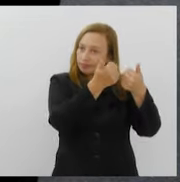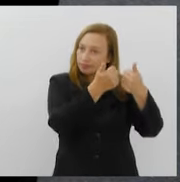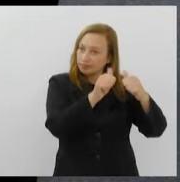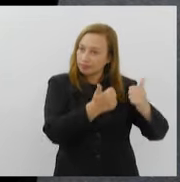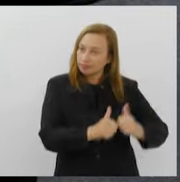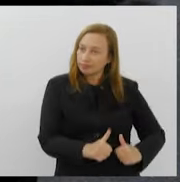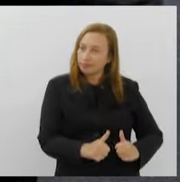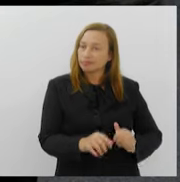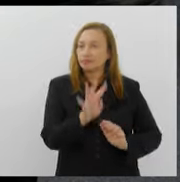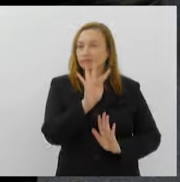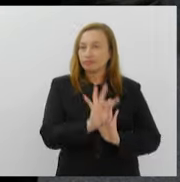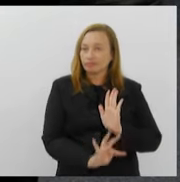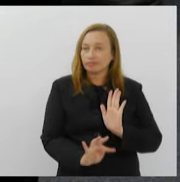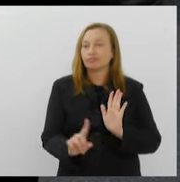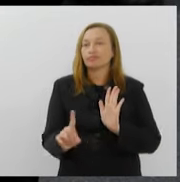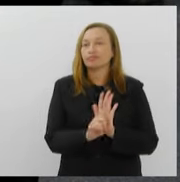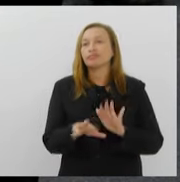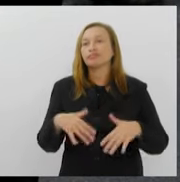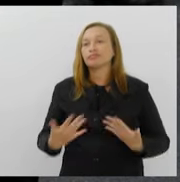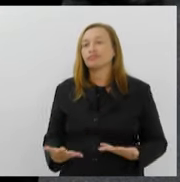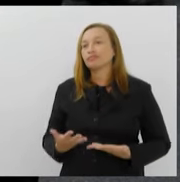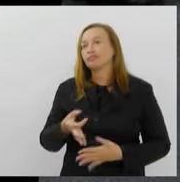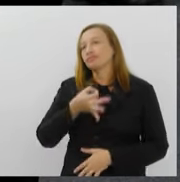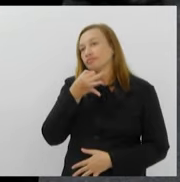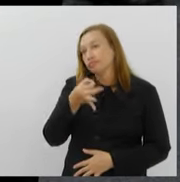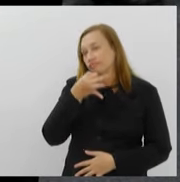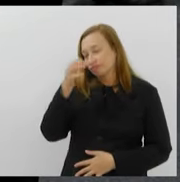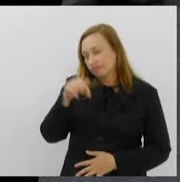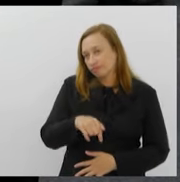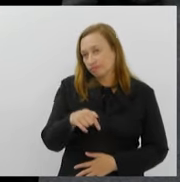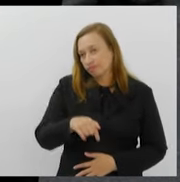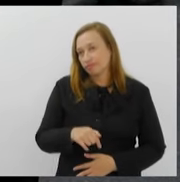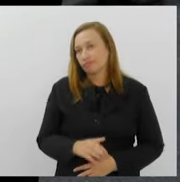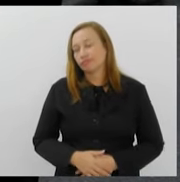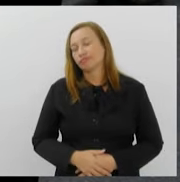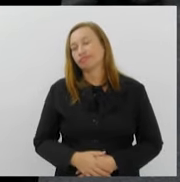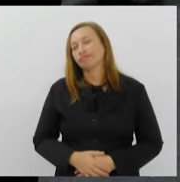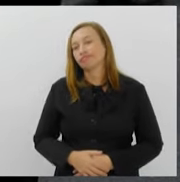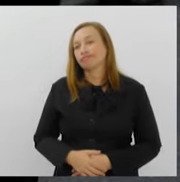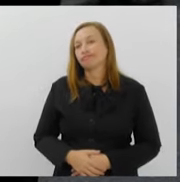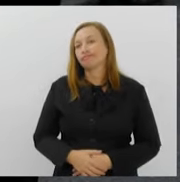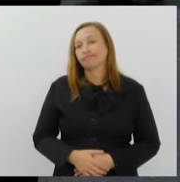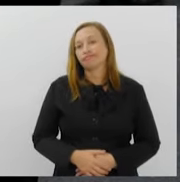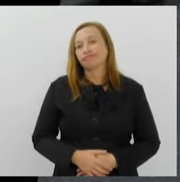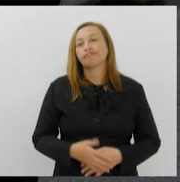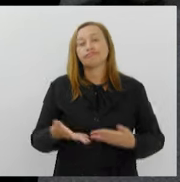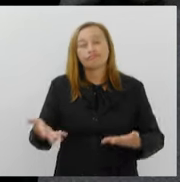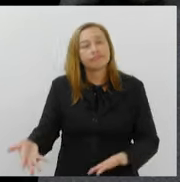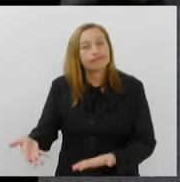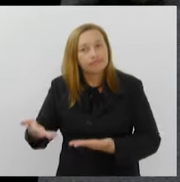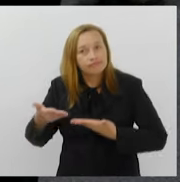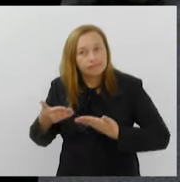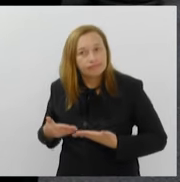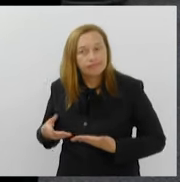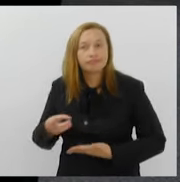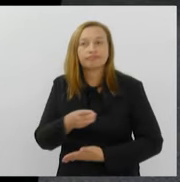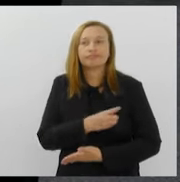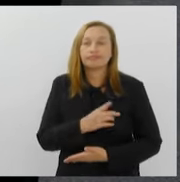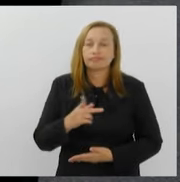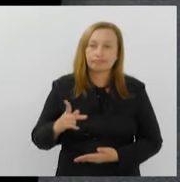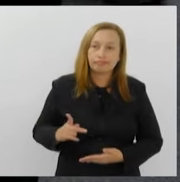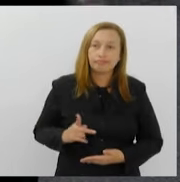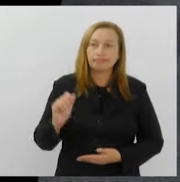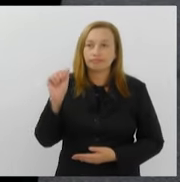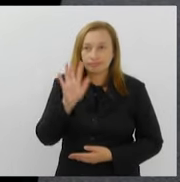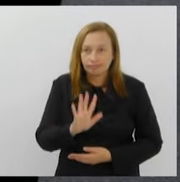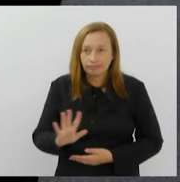textos legislativos. Então, a minha ponderação aqui é que a gente convide a Defensora Pública